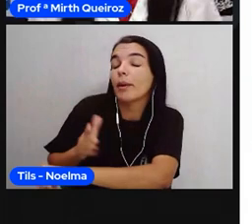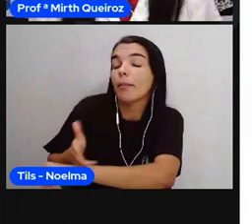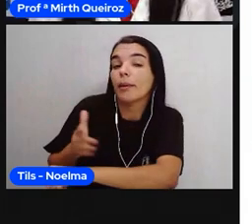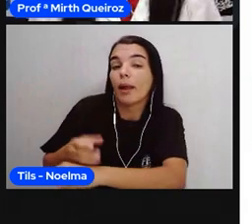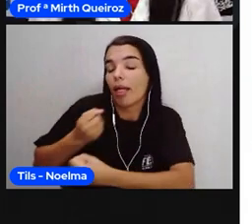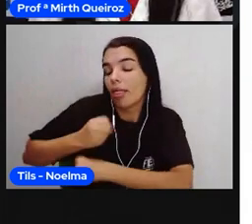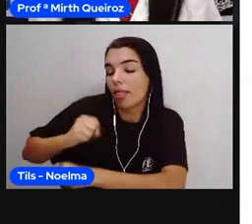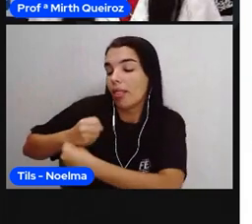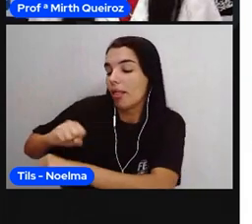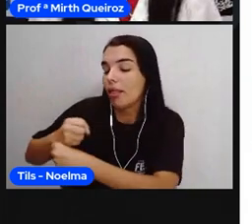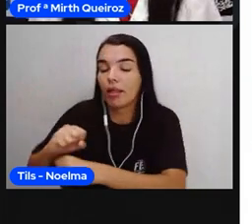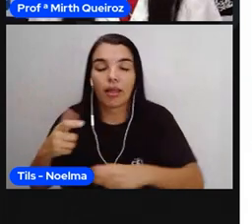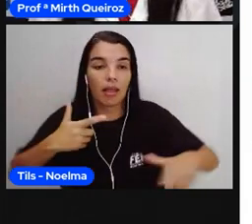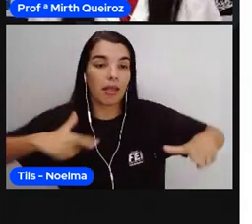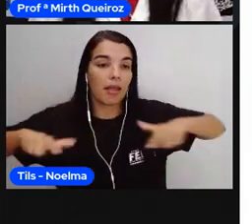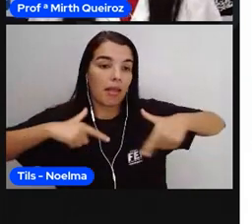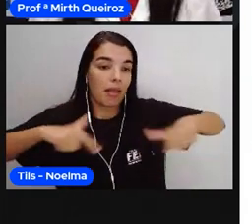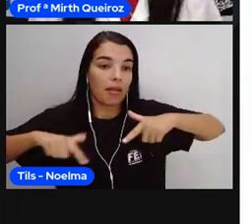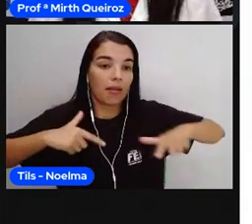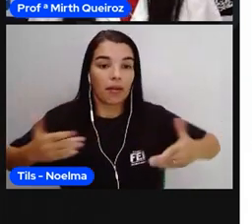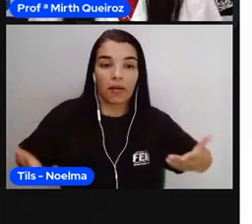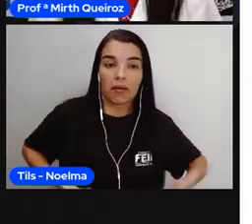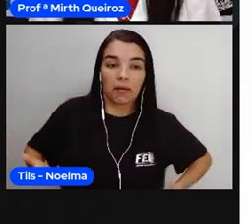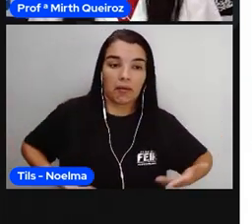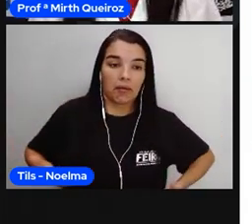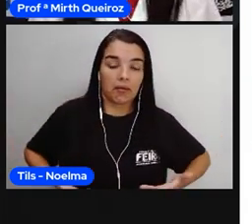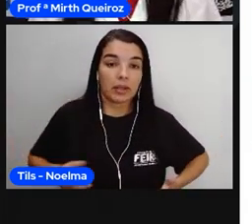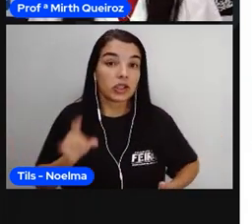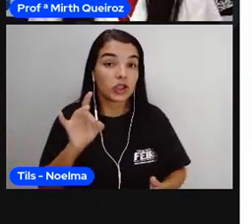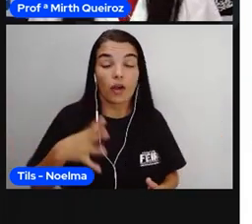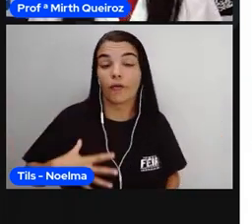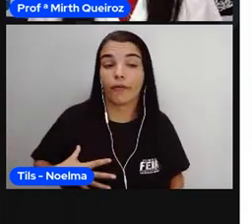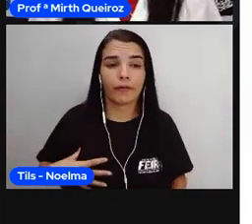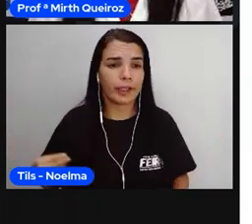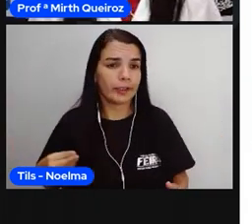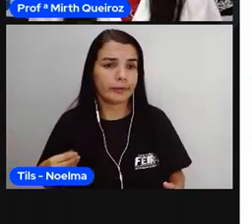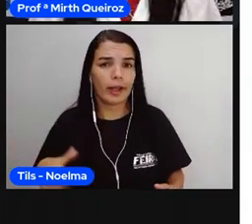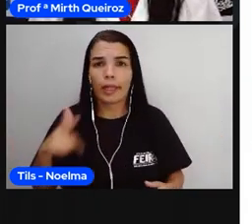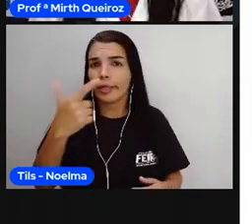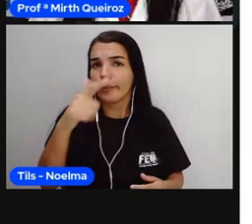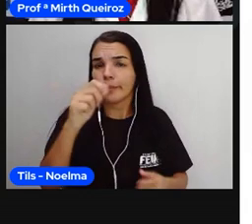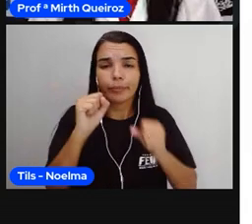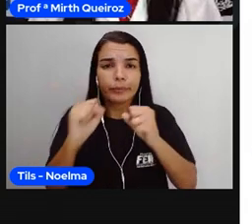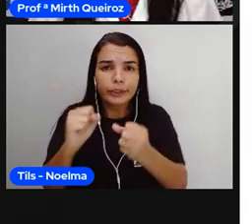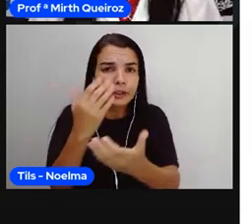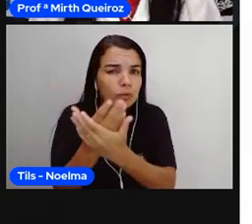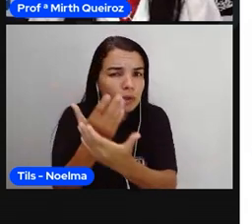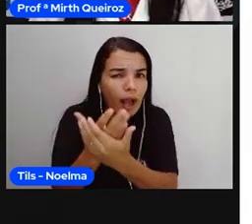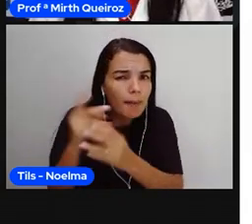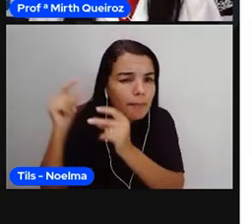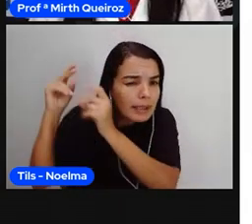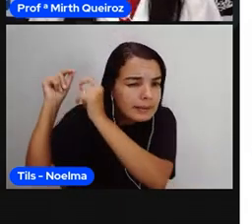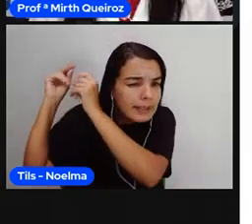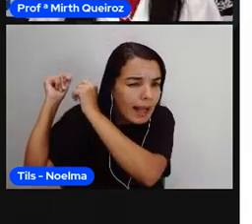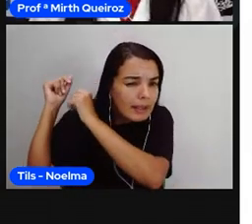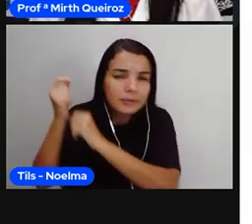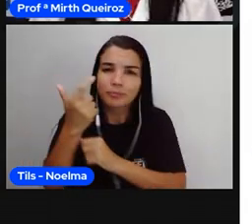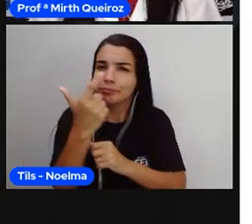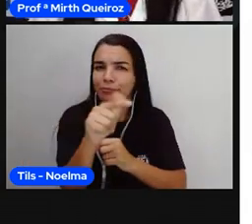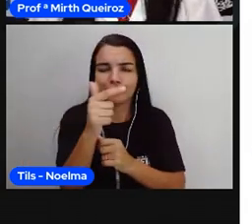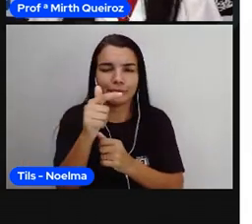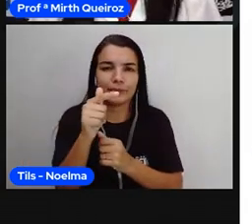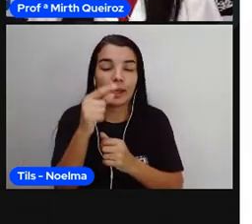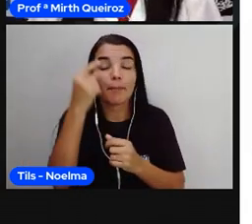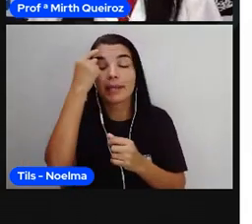fazer os serviços domésticos, né? E para ter filhos. Então, não poderia estudar. Estudar era tipo como fazer nada,